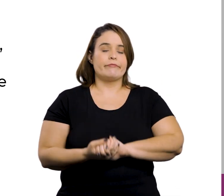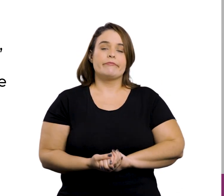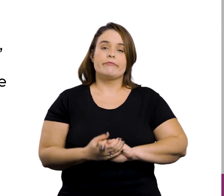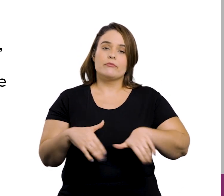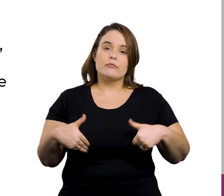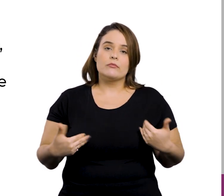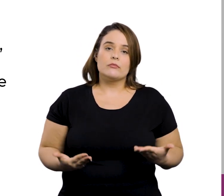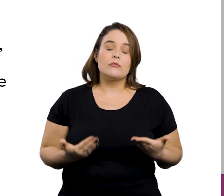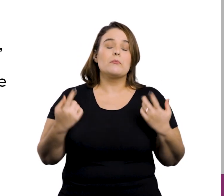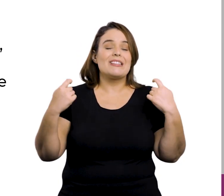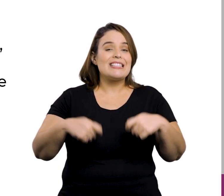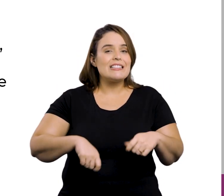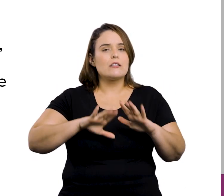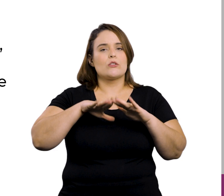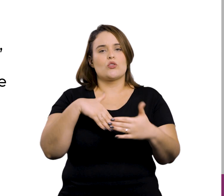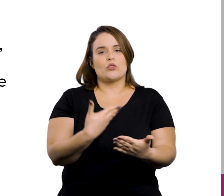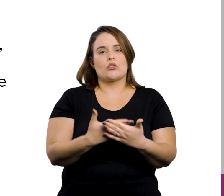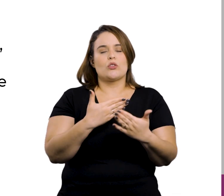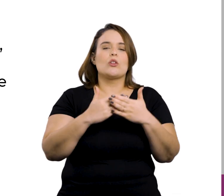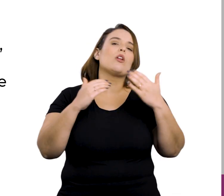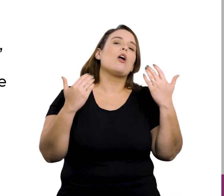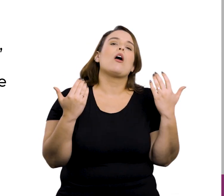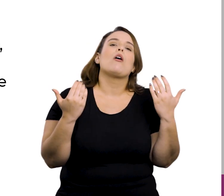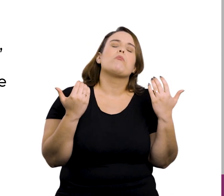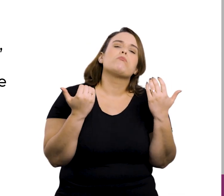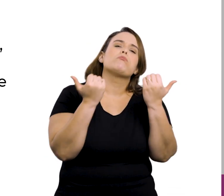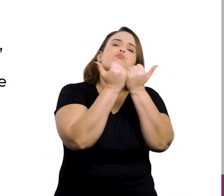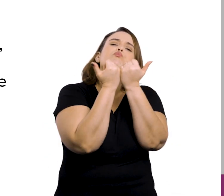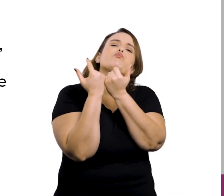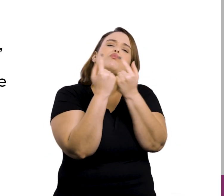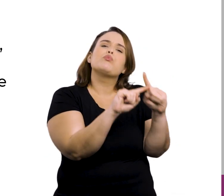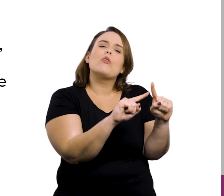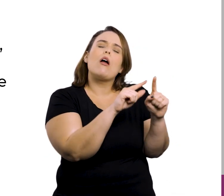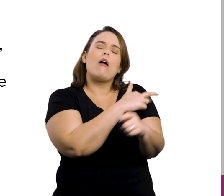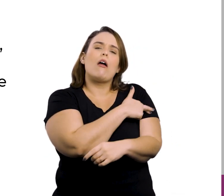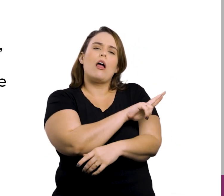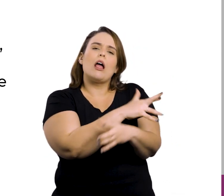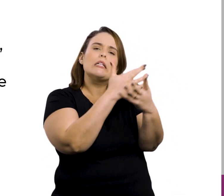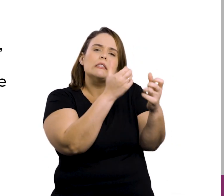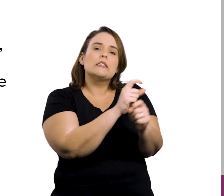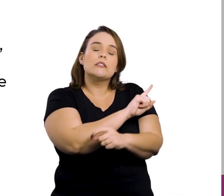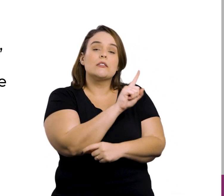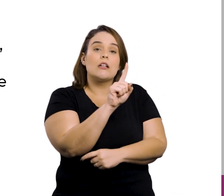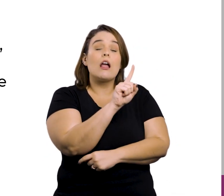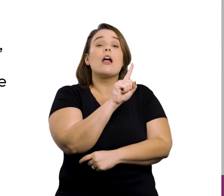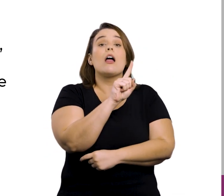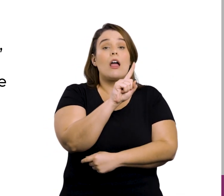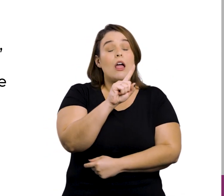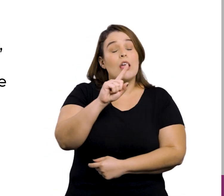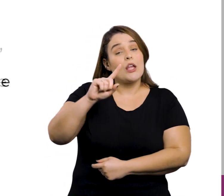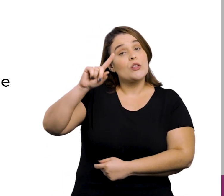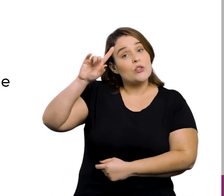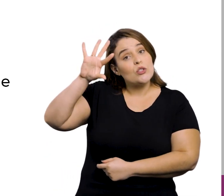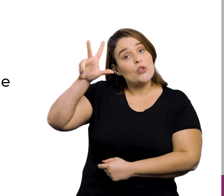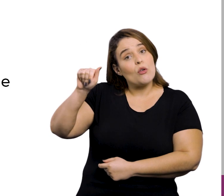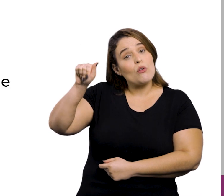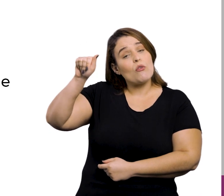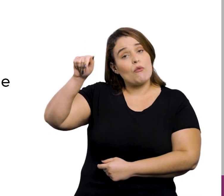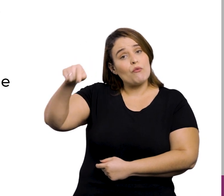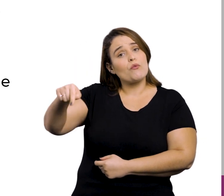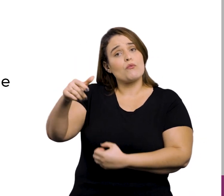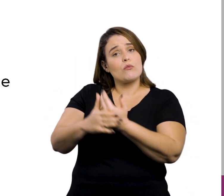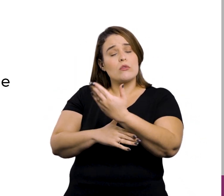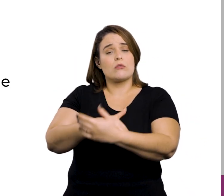Por isso, é dever da escola combater a intolerância religiosa contra religiões de matrizes africanas. O